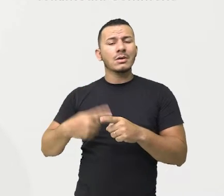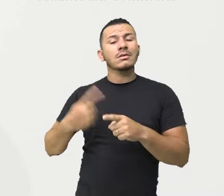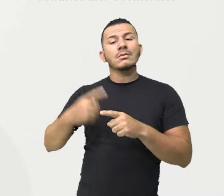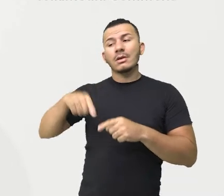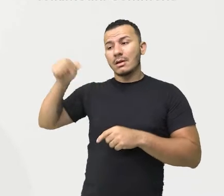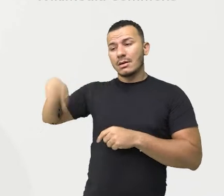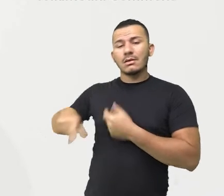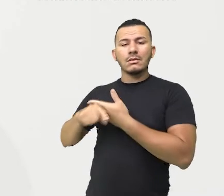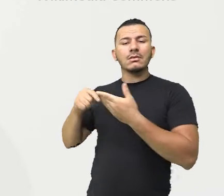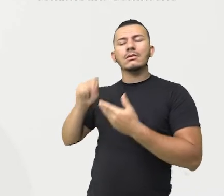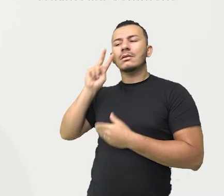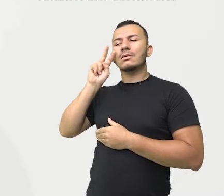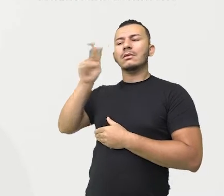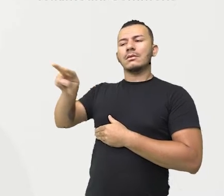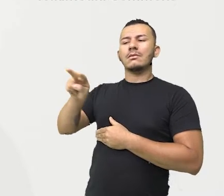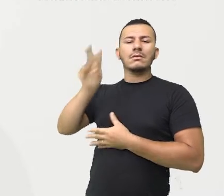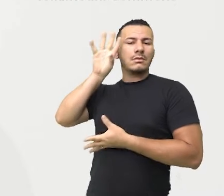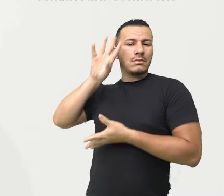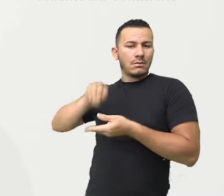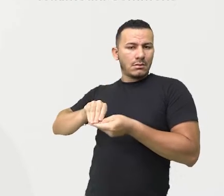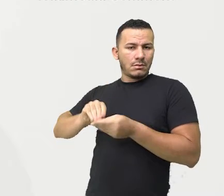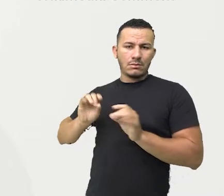uma descrição